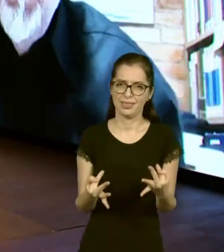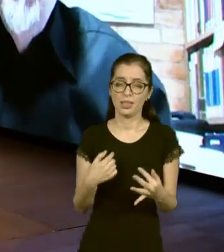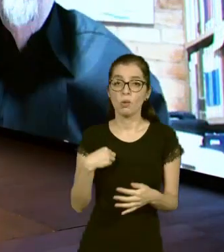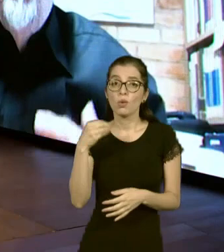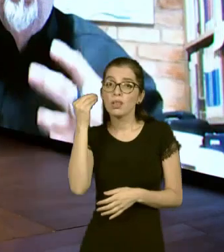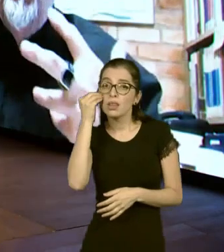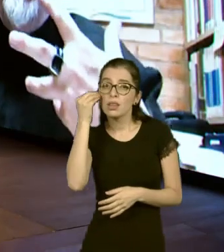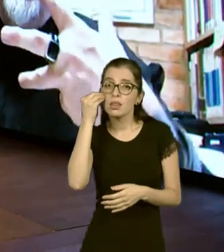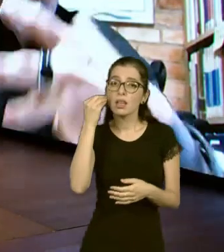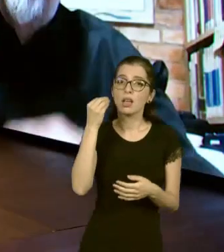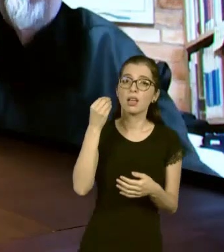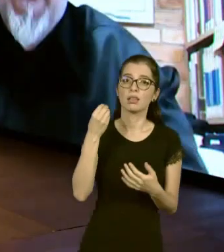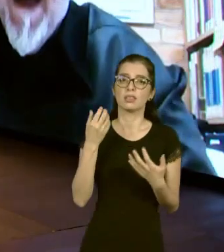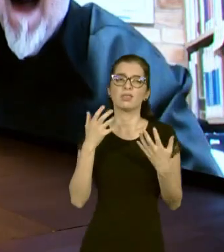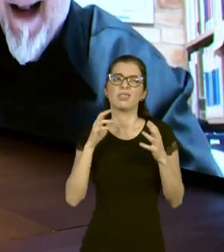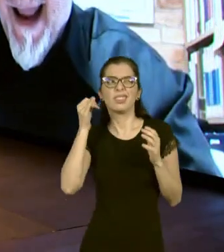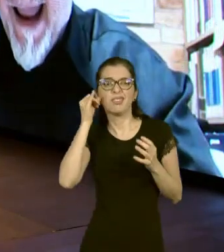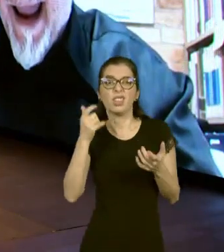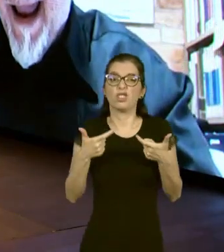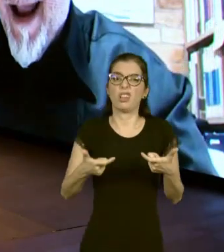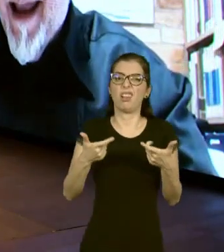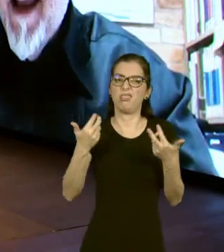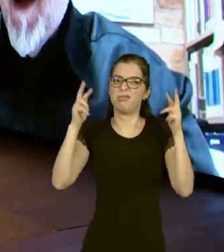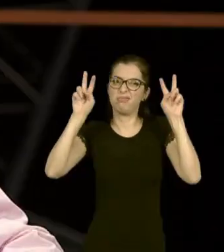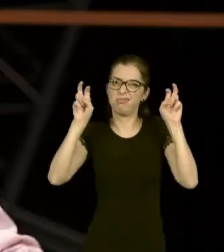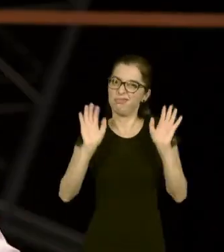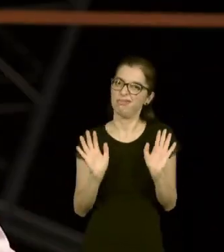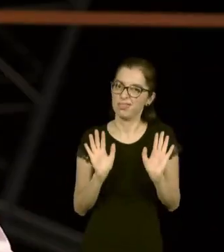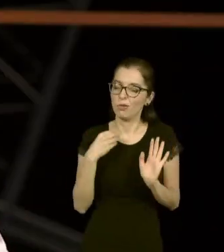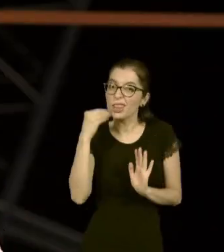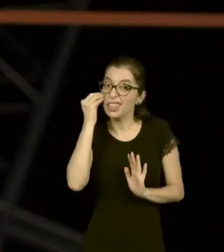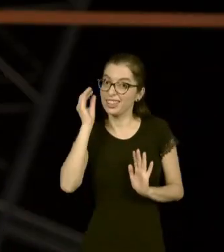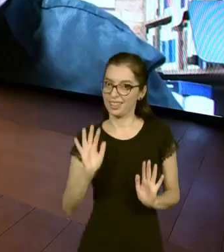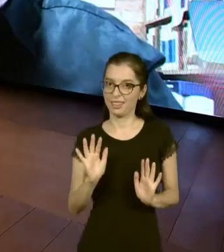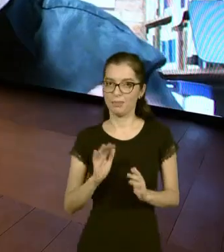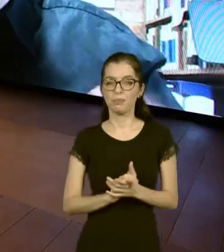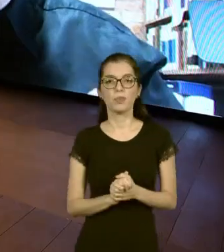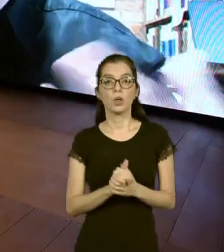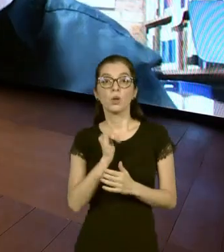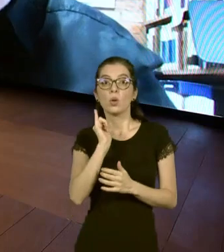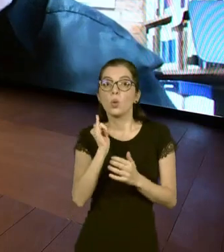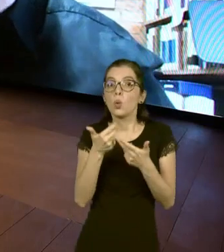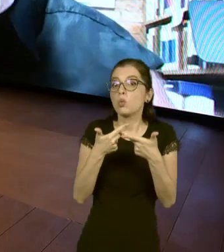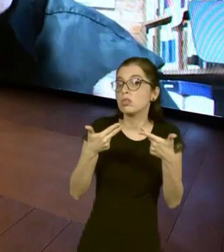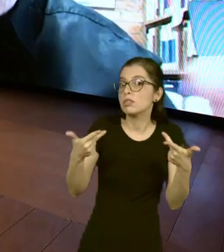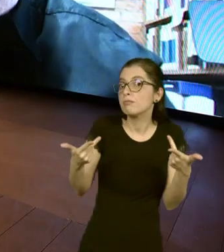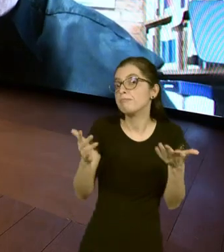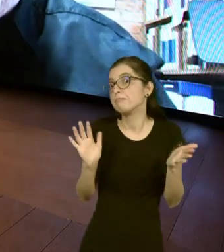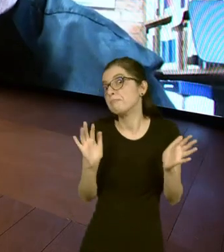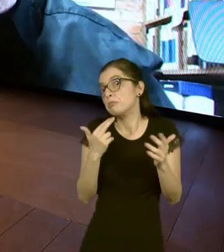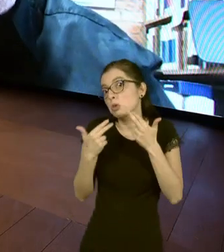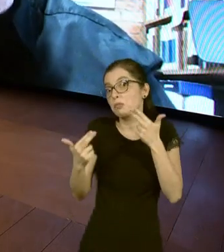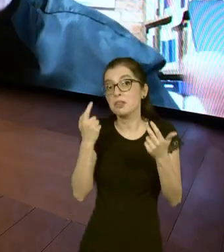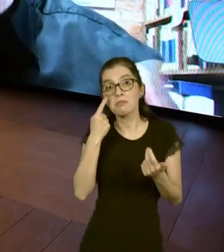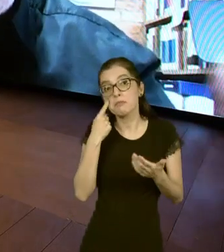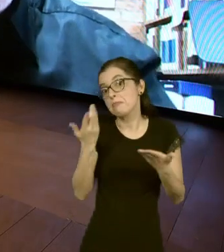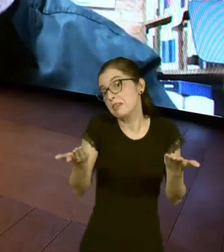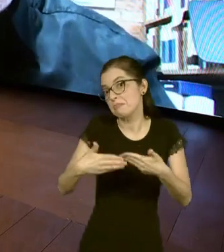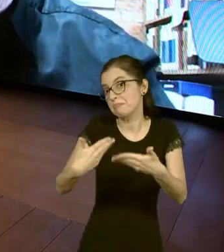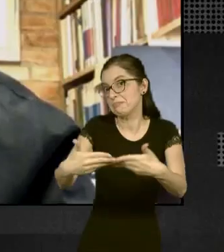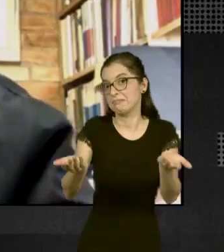chato, vou tentar contar, inclusive, aquilo que eu nunca contei, nunca falei. Então, Ótimo. Isso